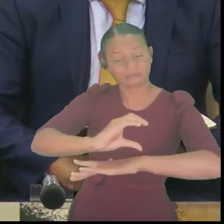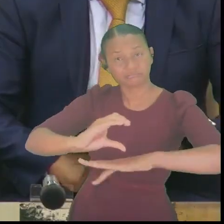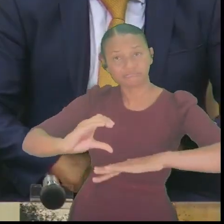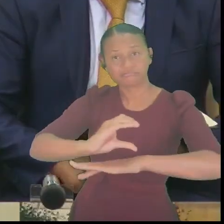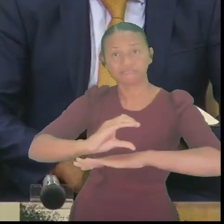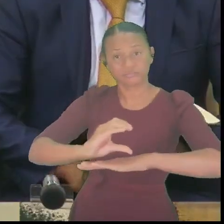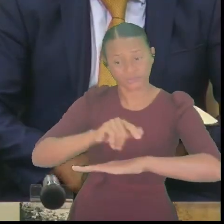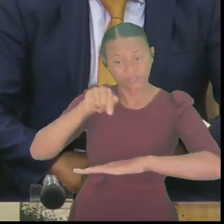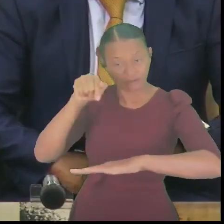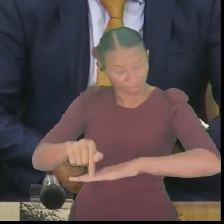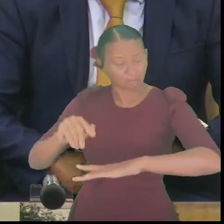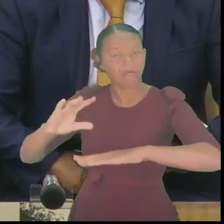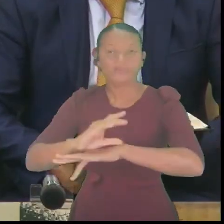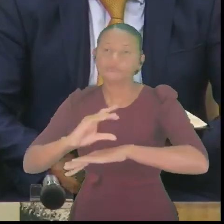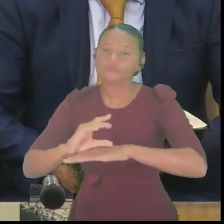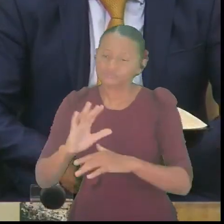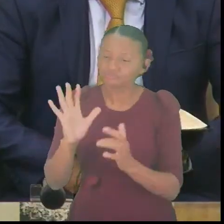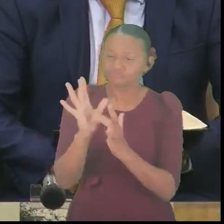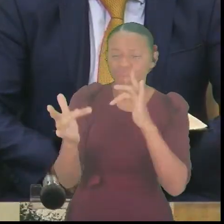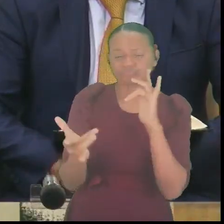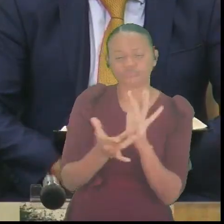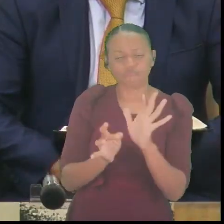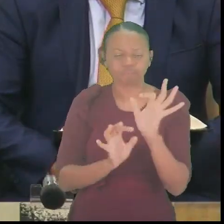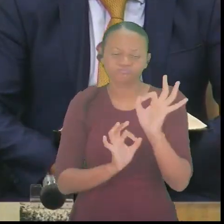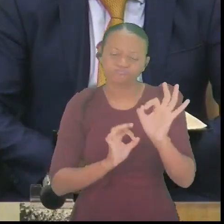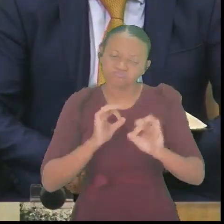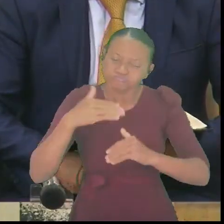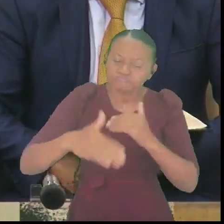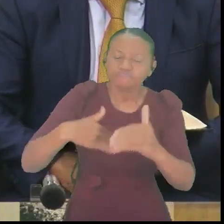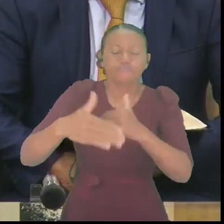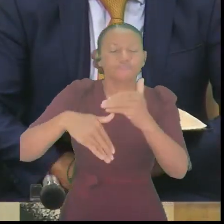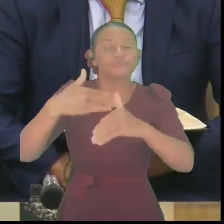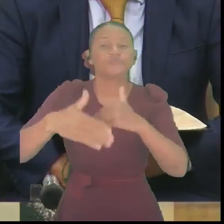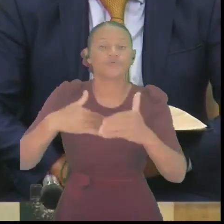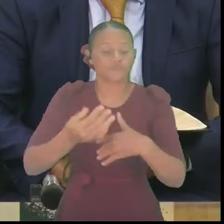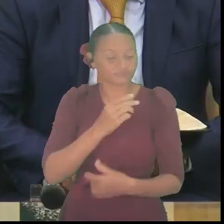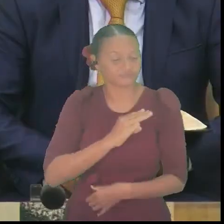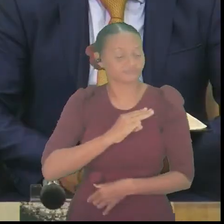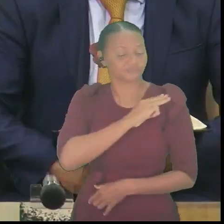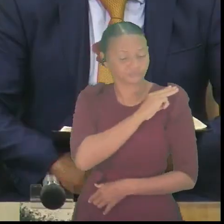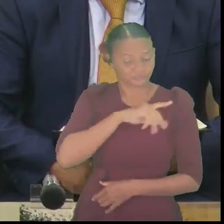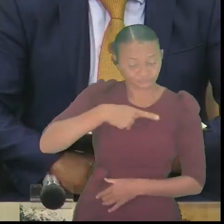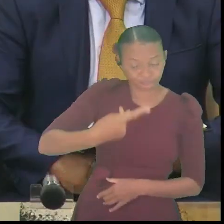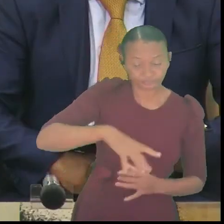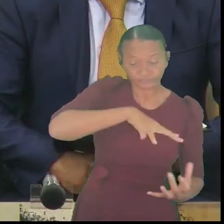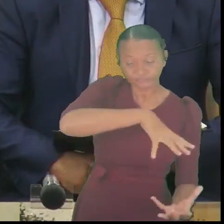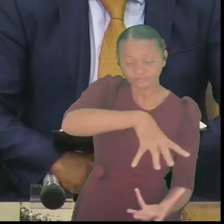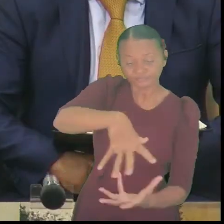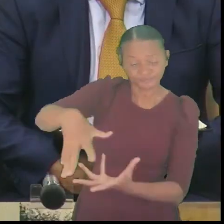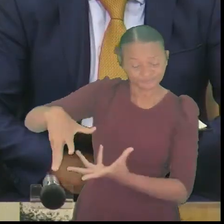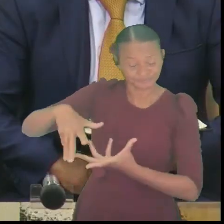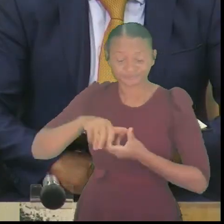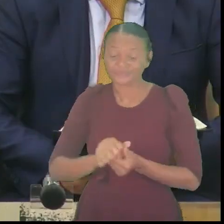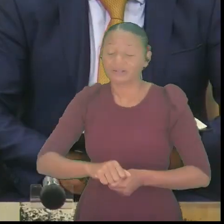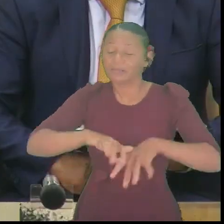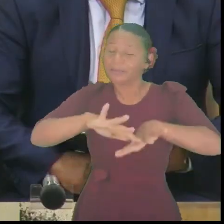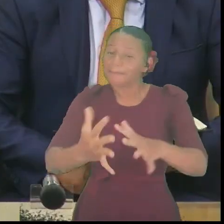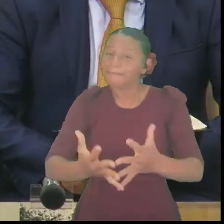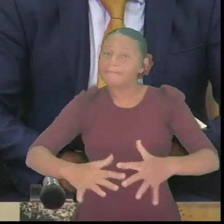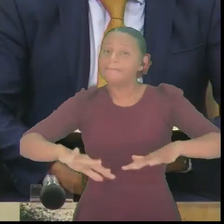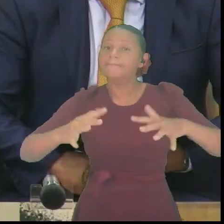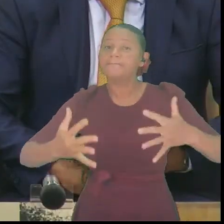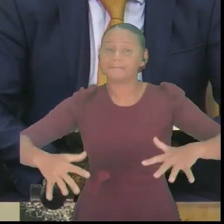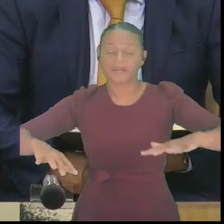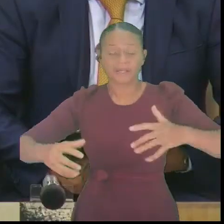de Cafarnaum que Jesus desenvolveu o seu ministério terreno, especificamente nos dois extremos do mar da Galileia, que na